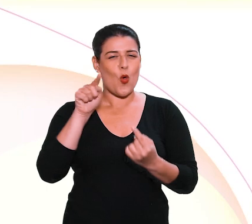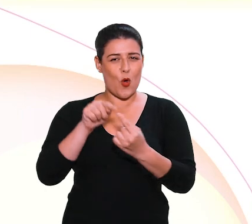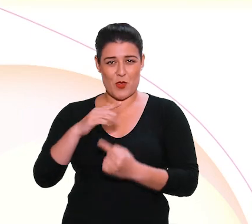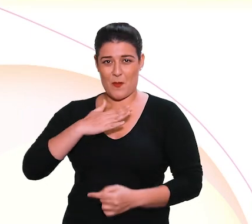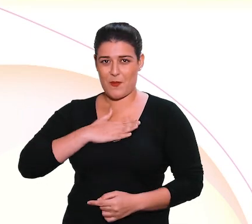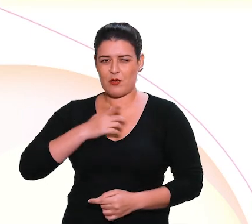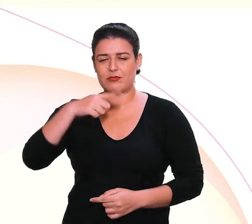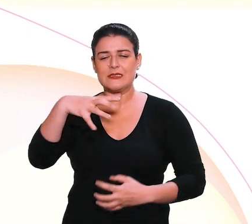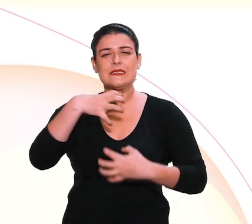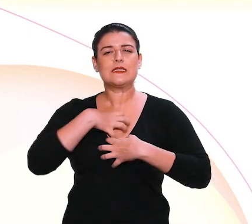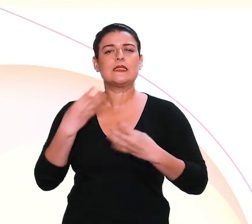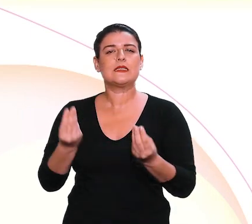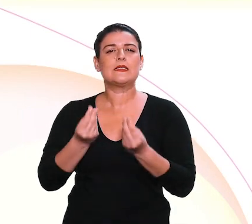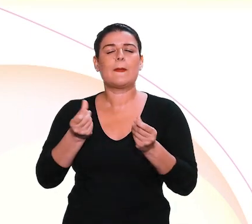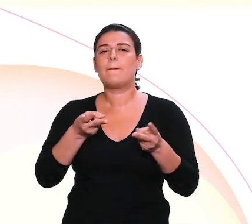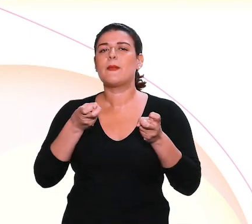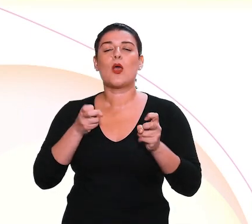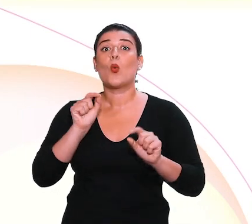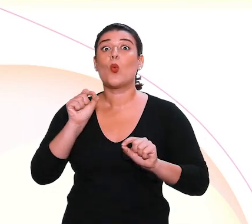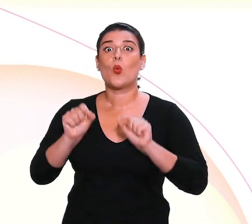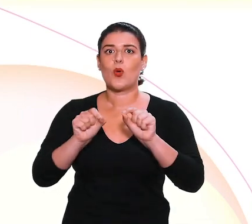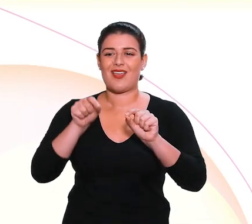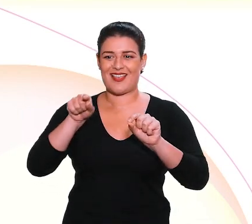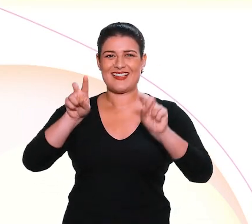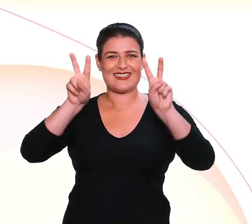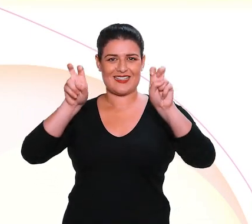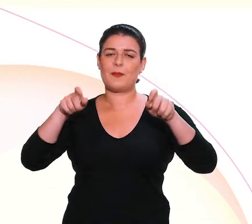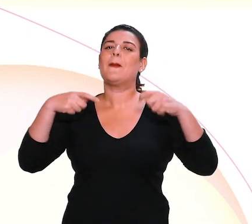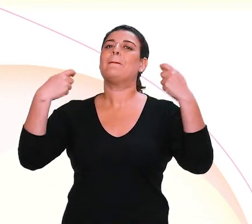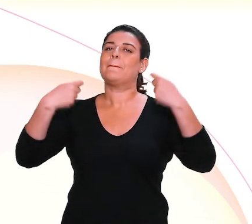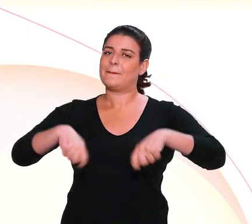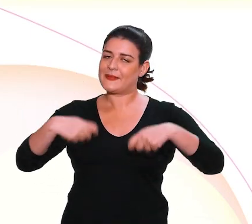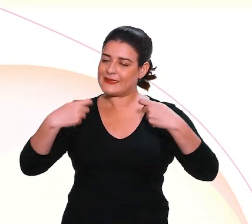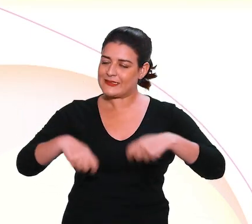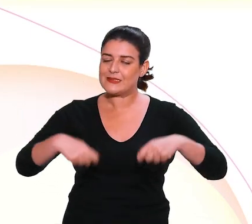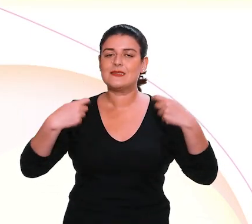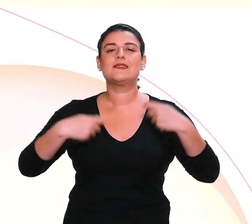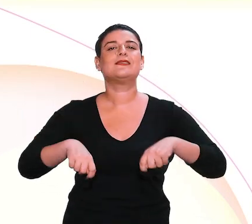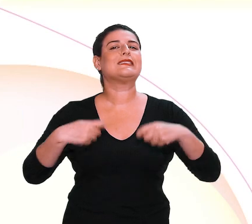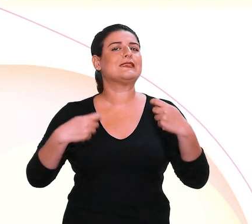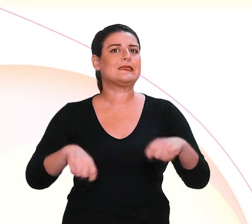para que vocês percebam que esse é um tema que precisa de muito